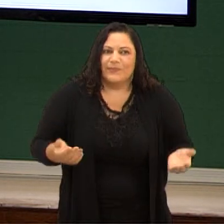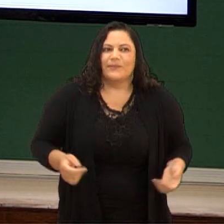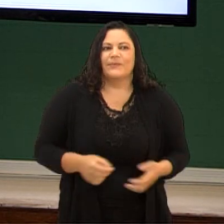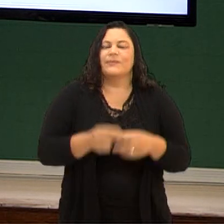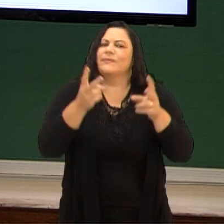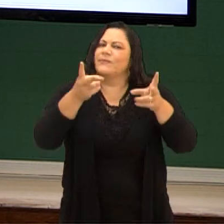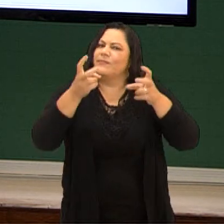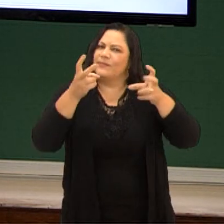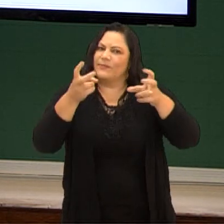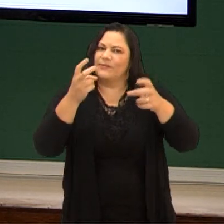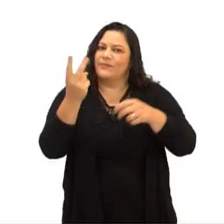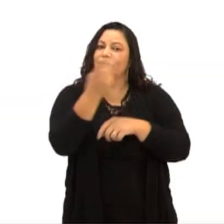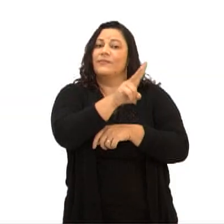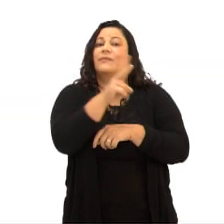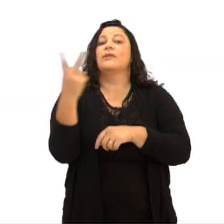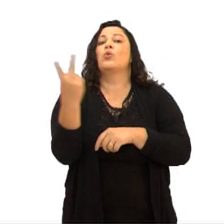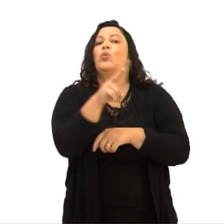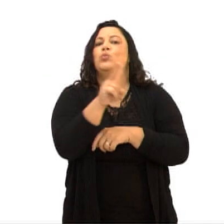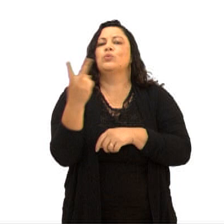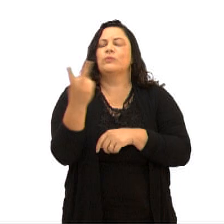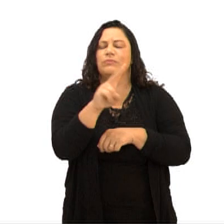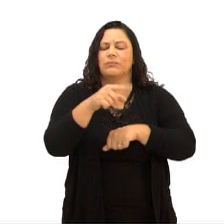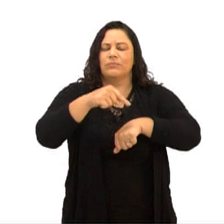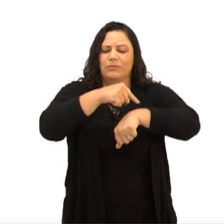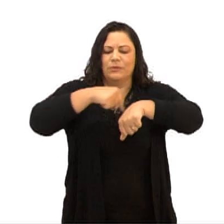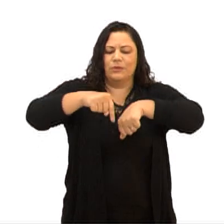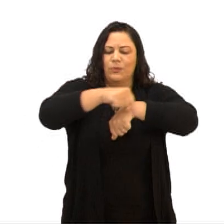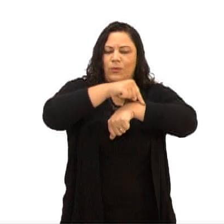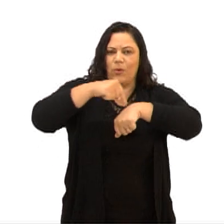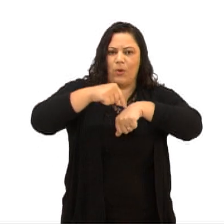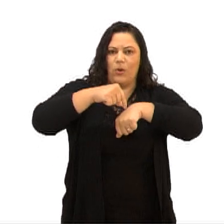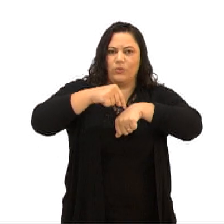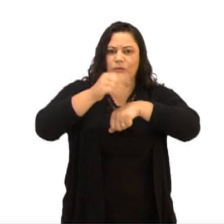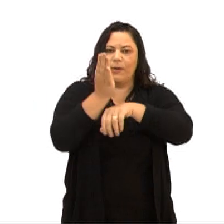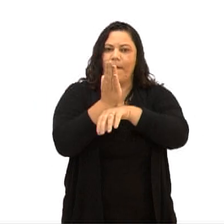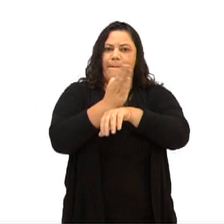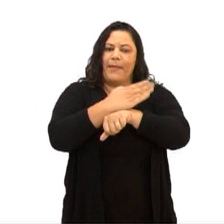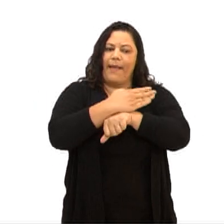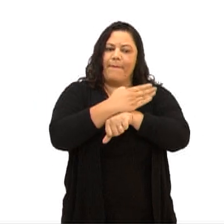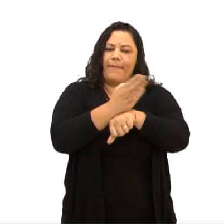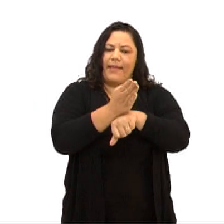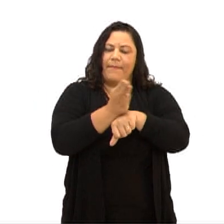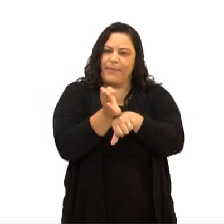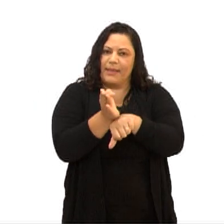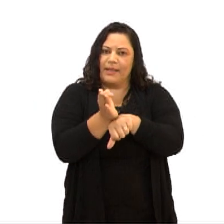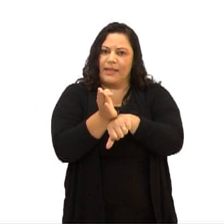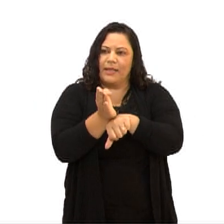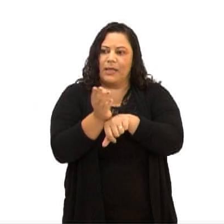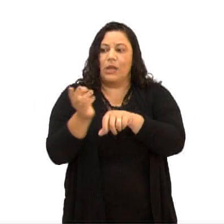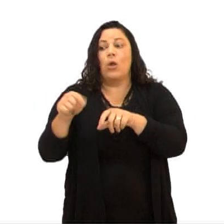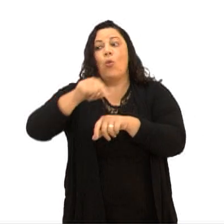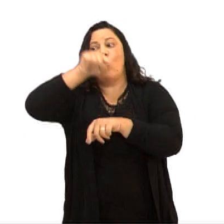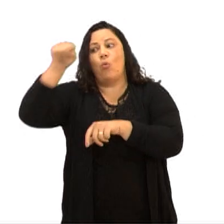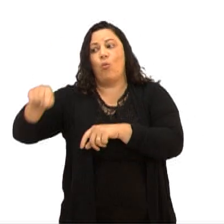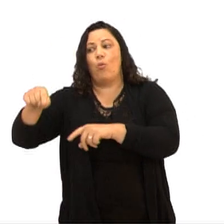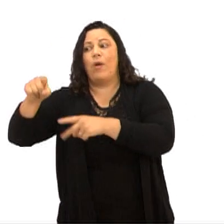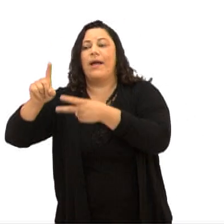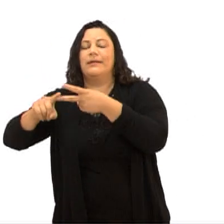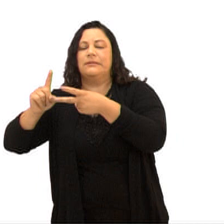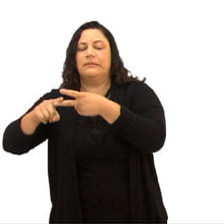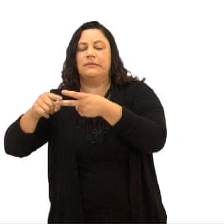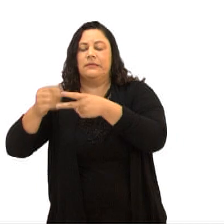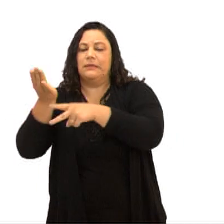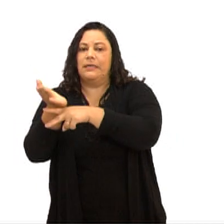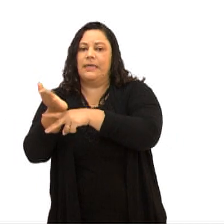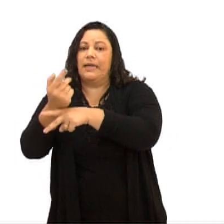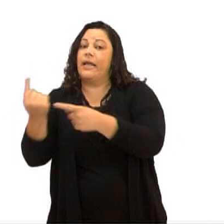olhando para os dois relógios, se um girar em sentido horário e o outro girar em sentido anti-horário, formarão ângulos